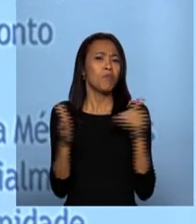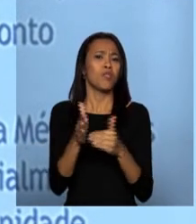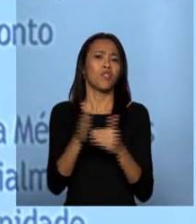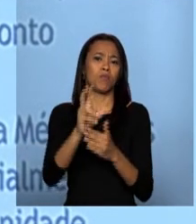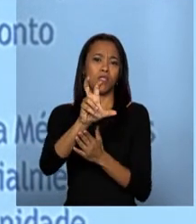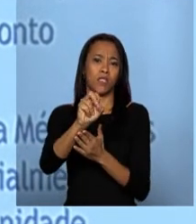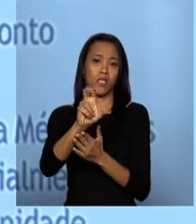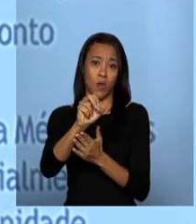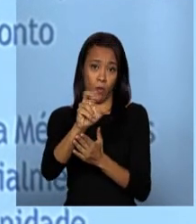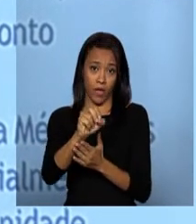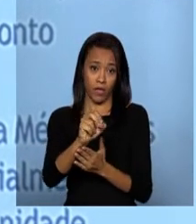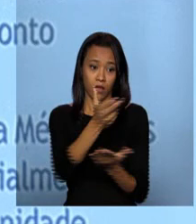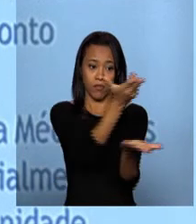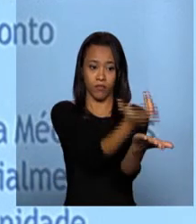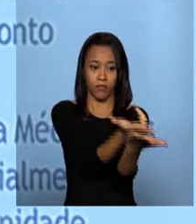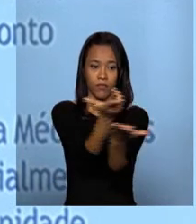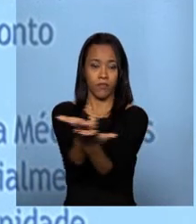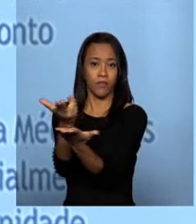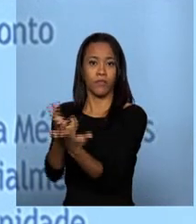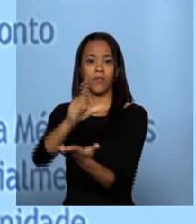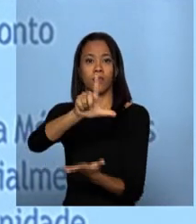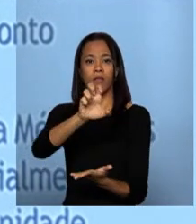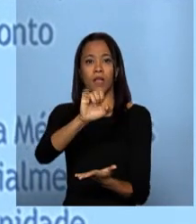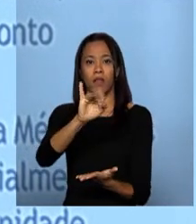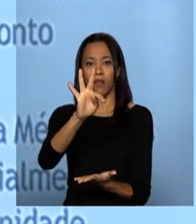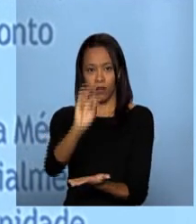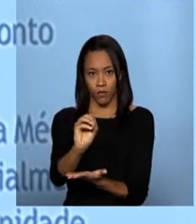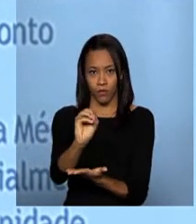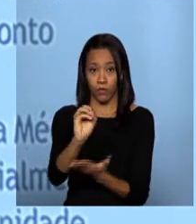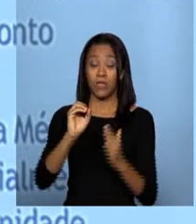pelo menos 50 vagas naquele município.